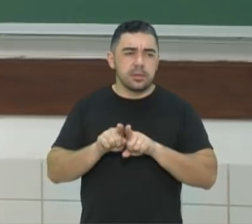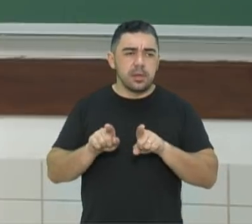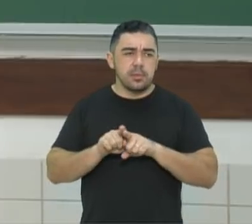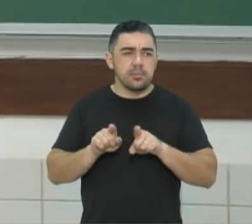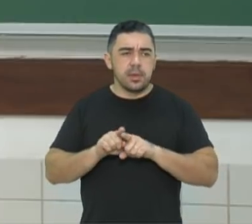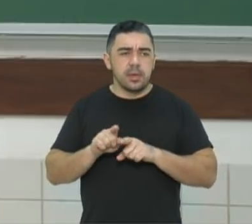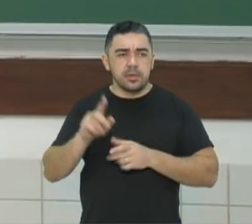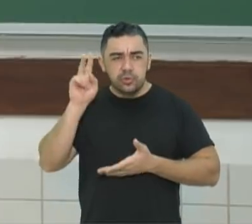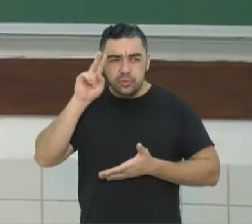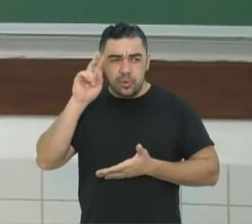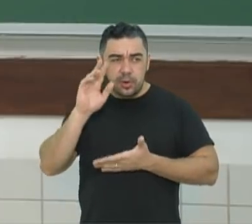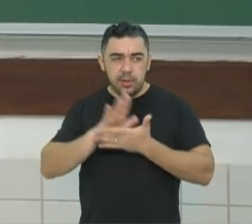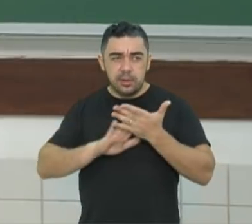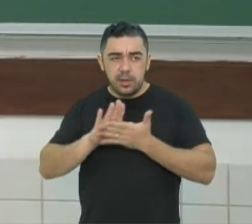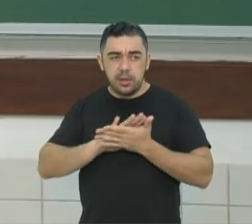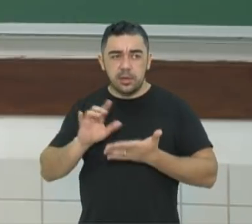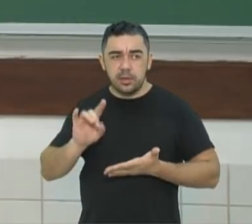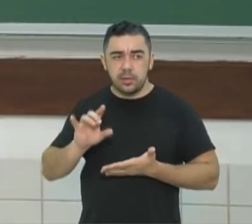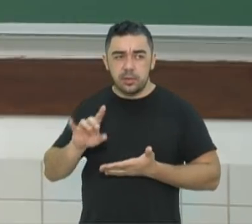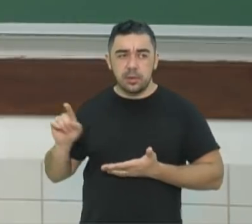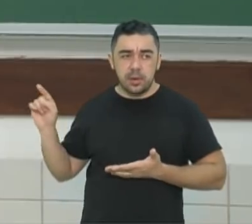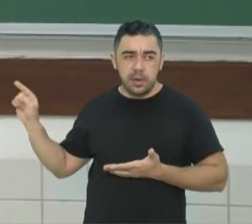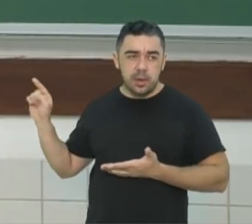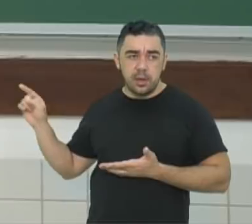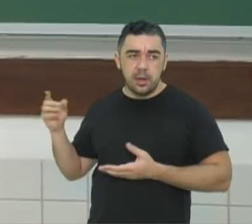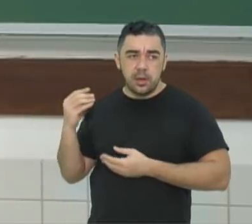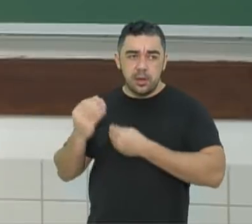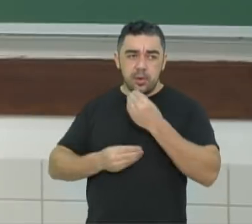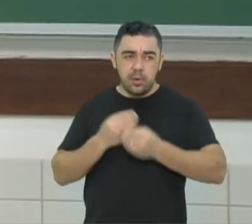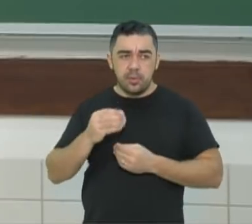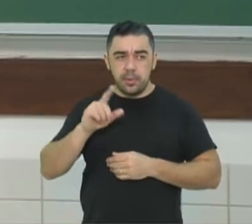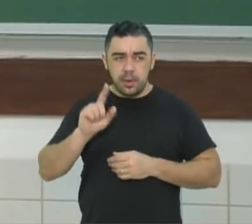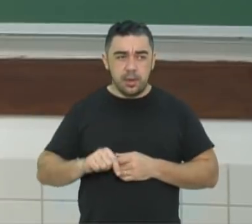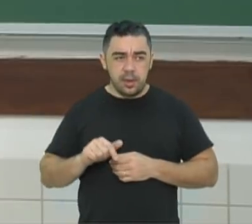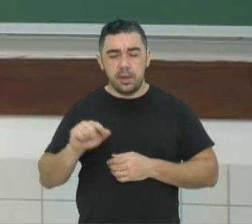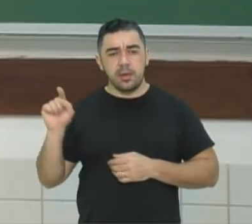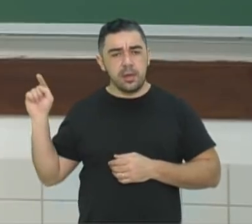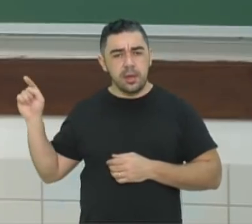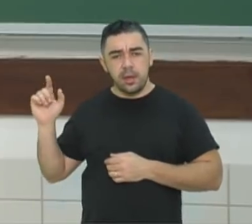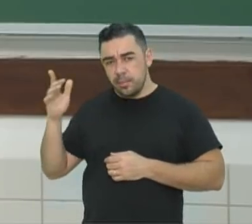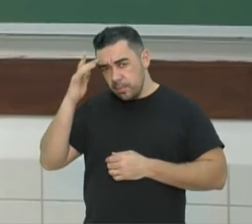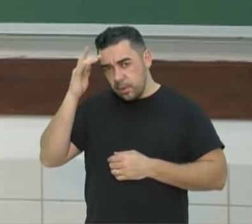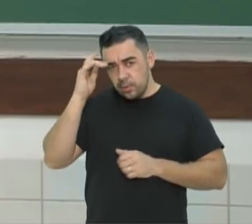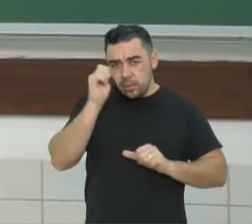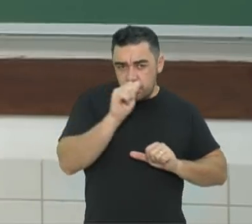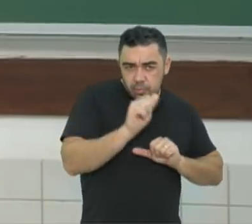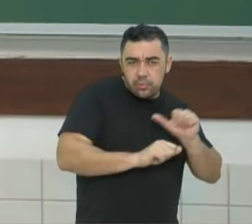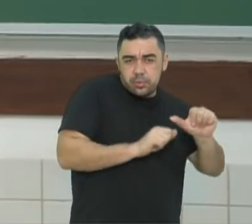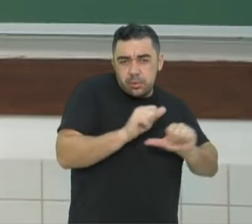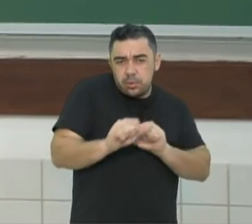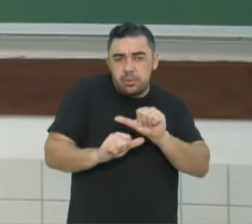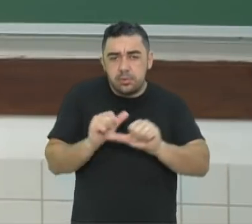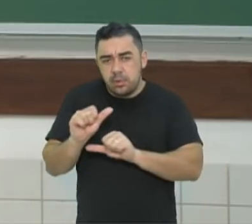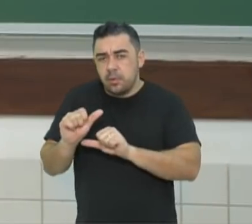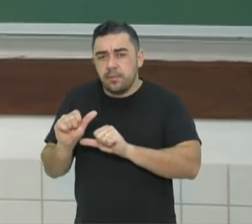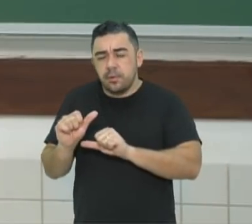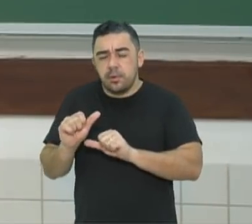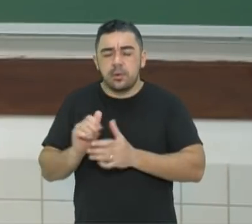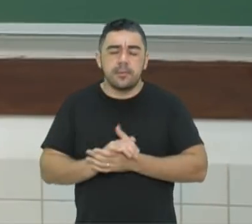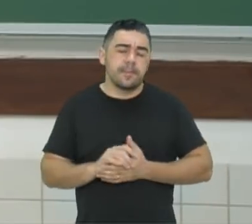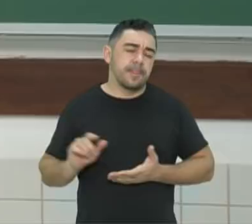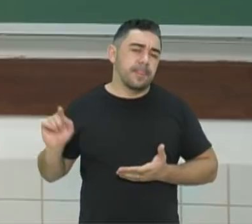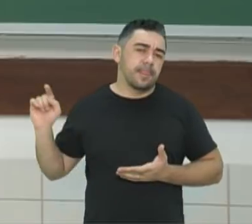questão dessa produção, o objeto, os personagens se transformavam em outras coisas e tudo,